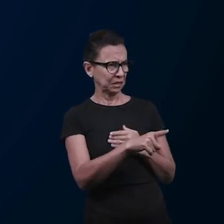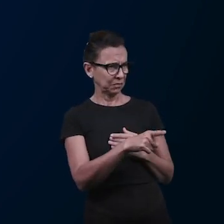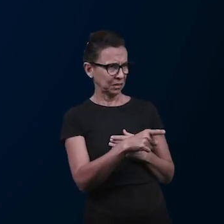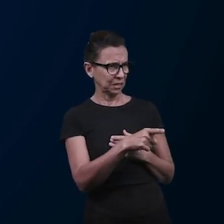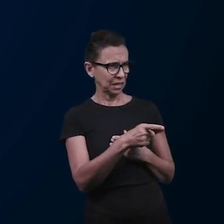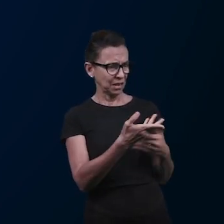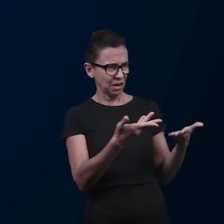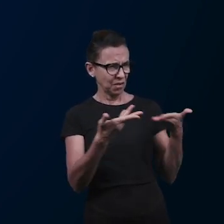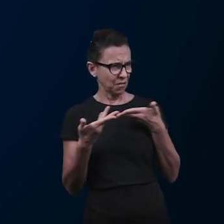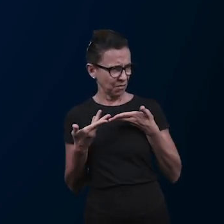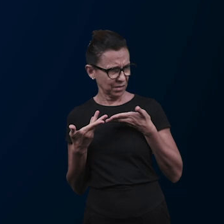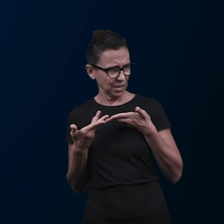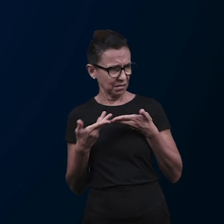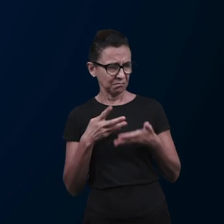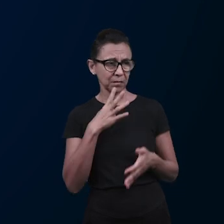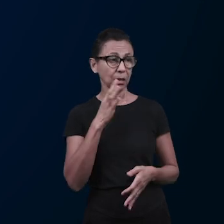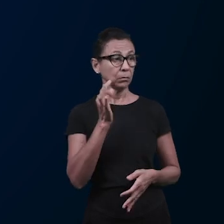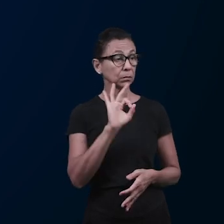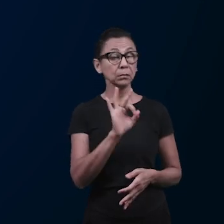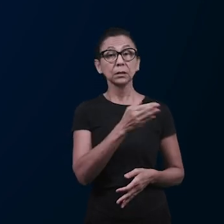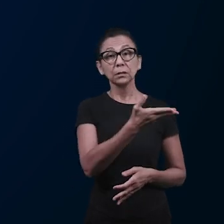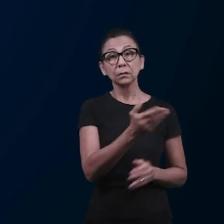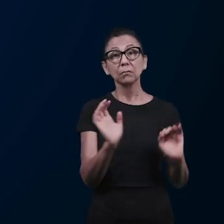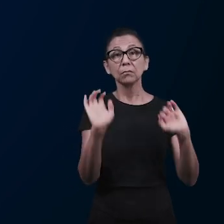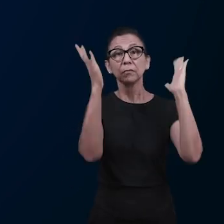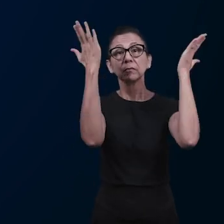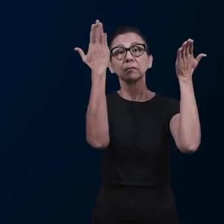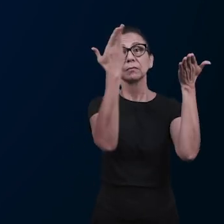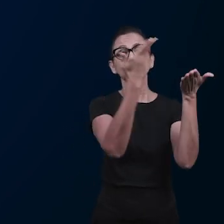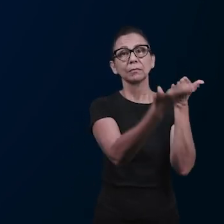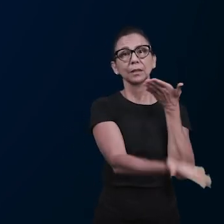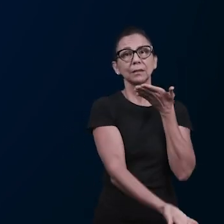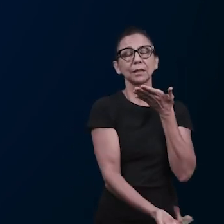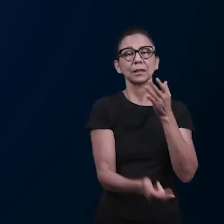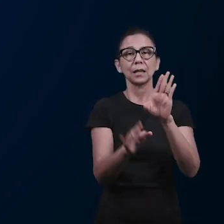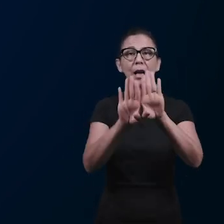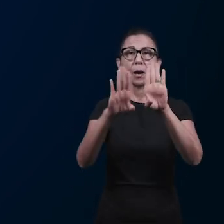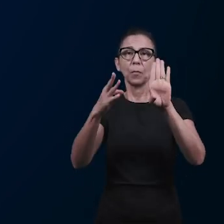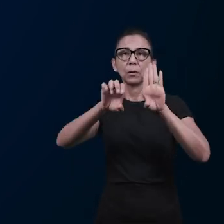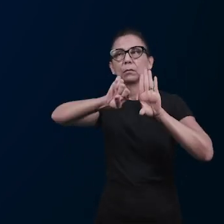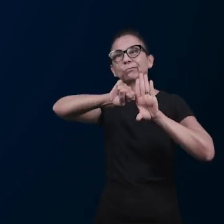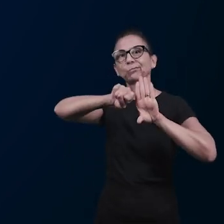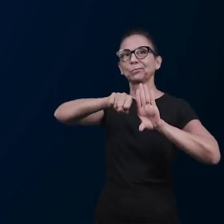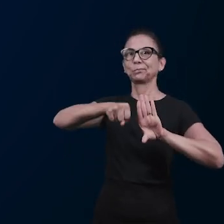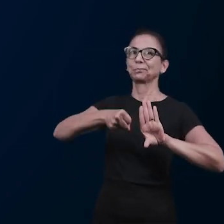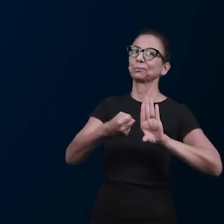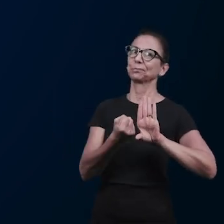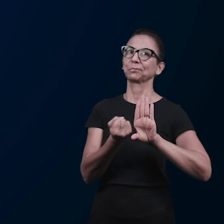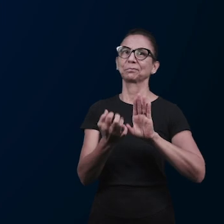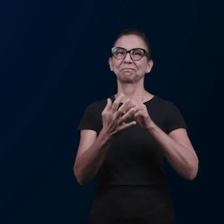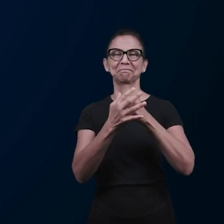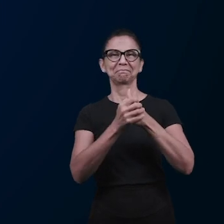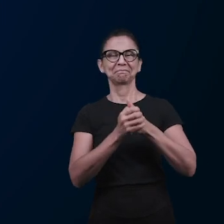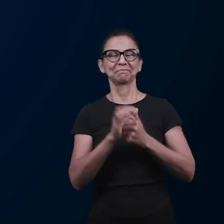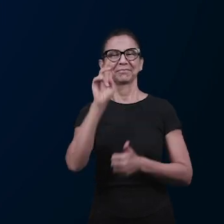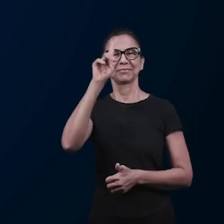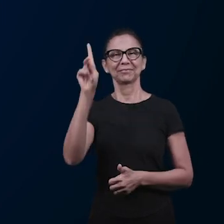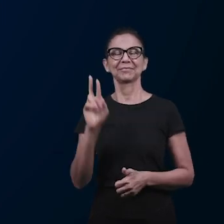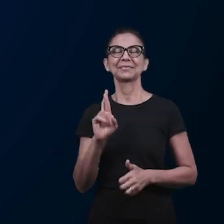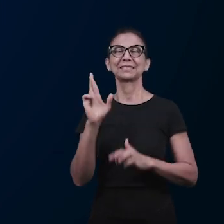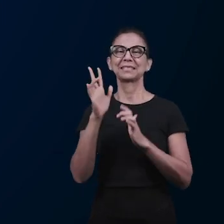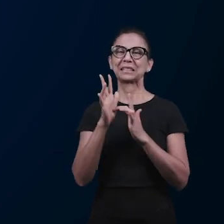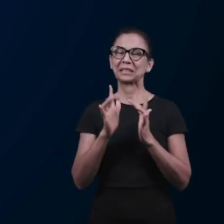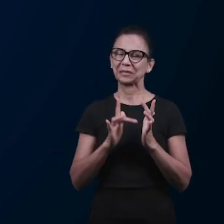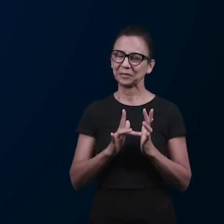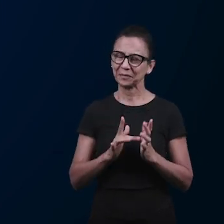conheço. E nós vimos também ali que elas perderam a festa, pois a porta já estava fechada. Amém, irmãos? A